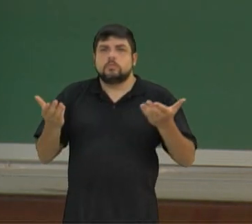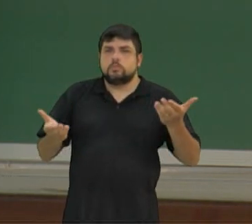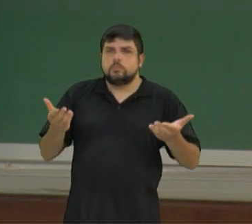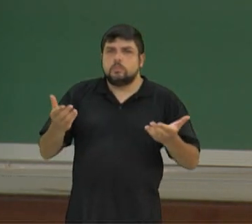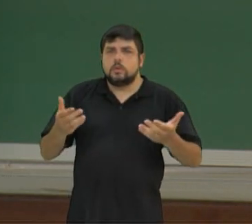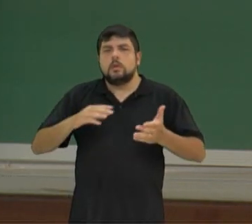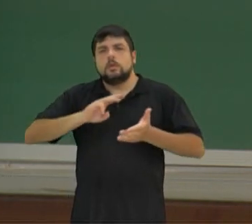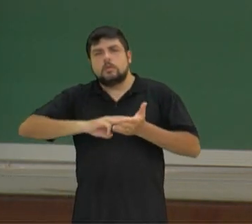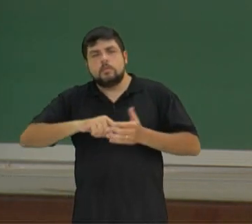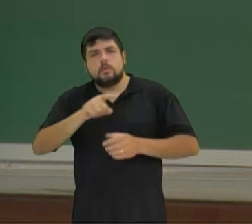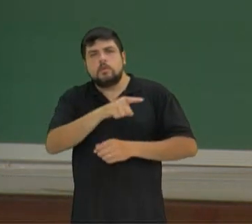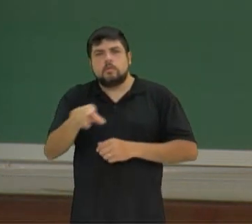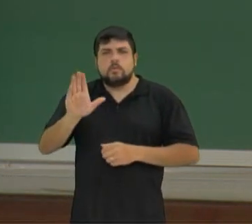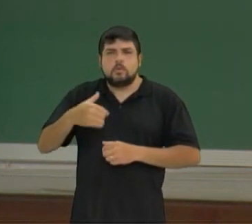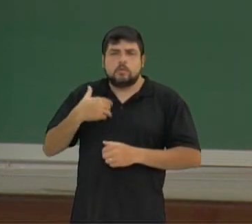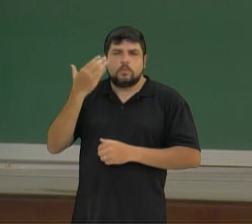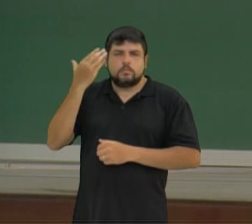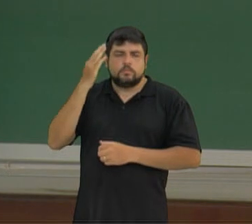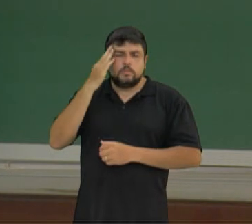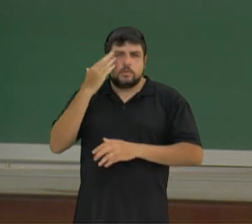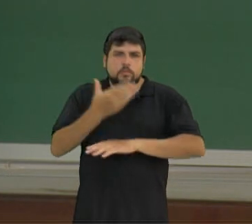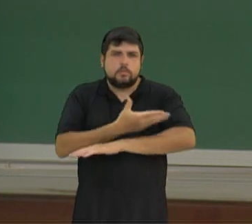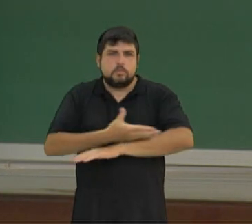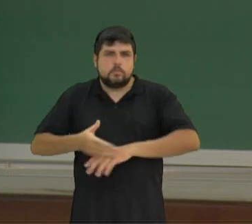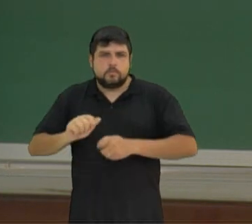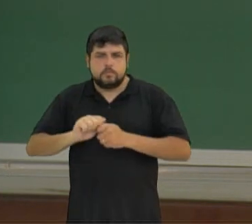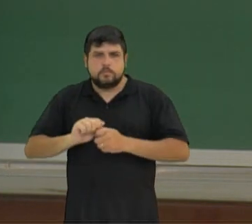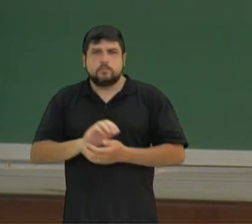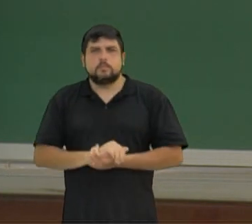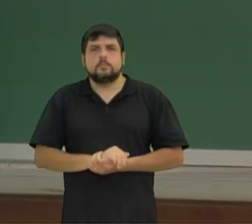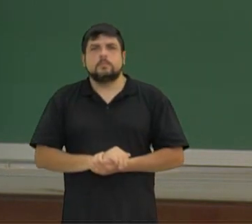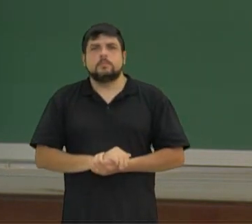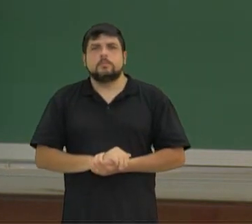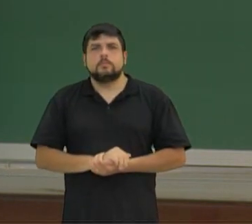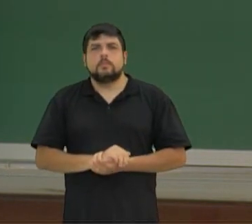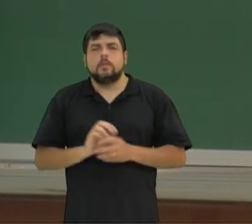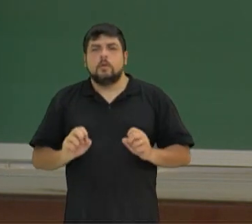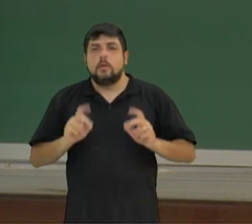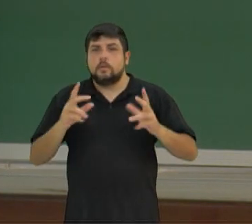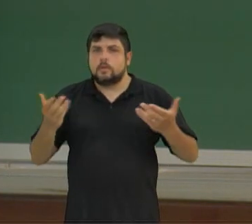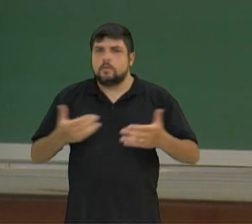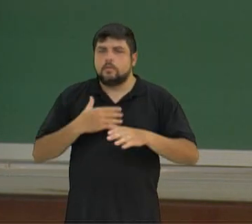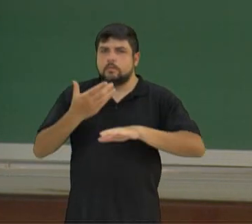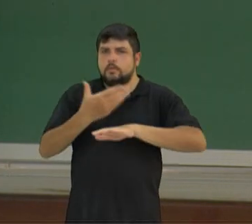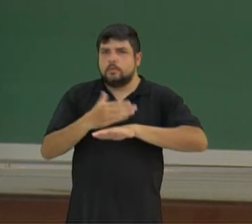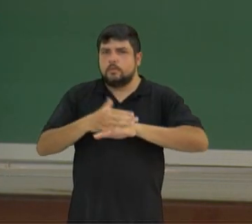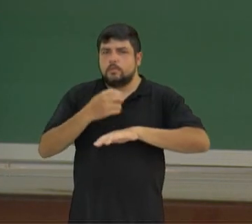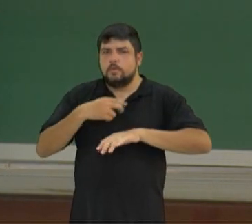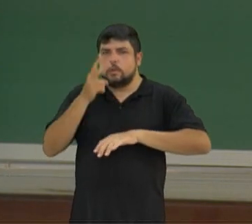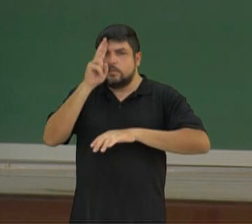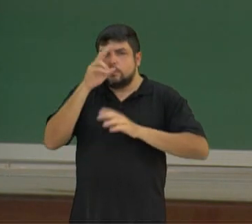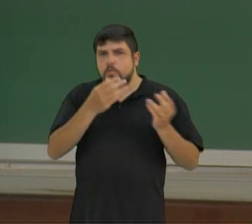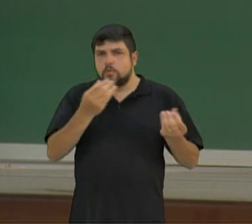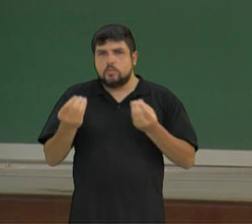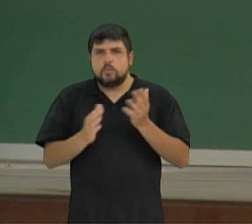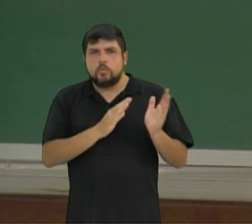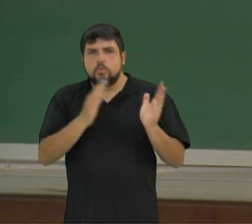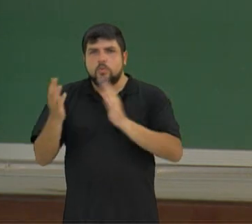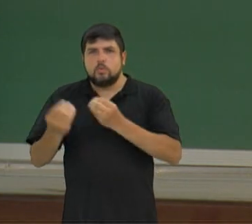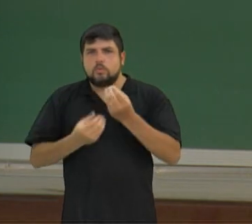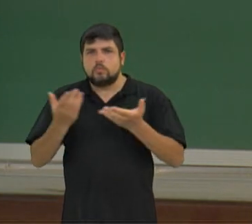vocês já estão super habituados a fazer, ok? Vamos praticar um pouquinho para relembrar esse processo de balanceamento